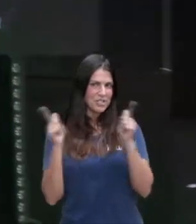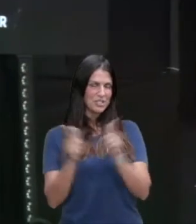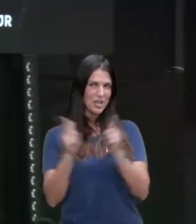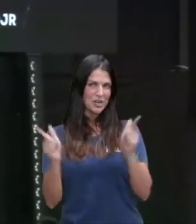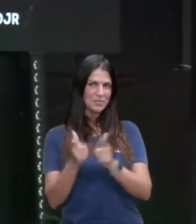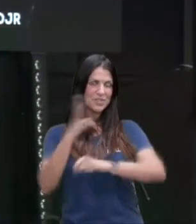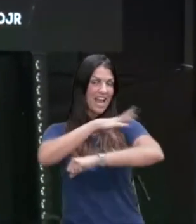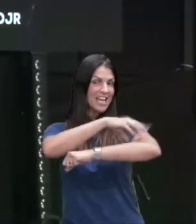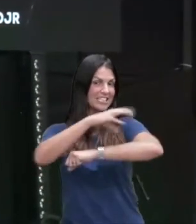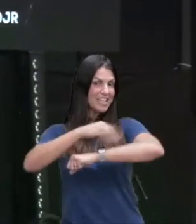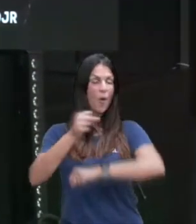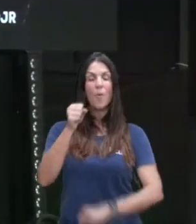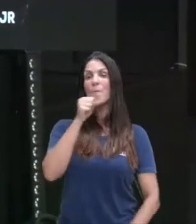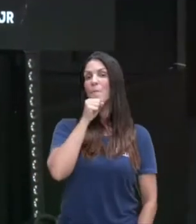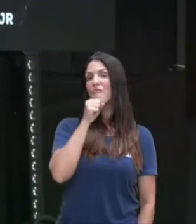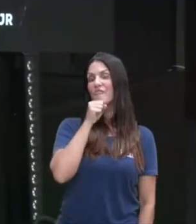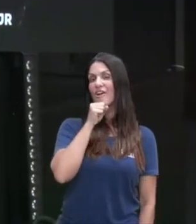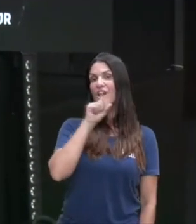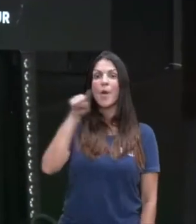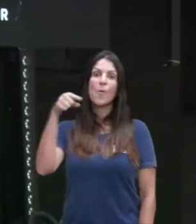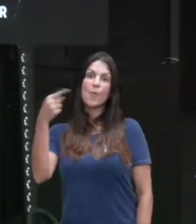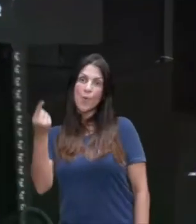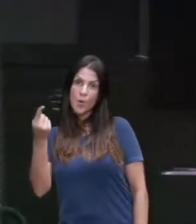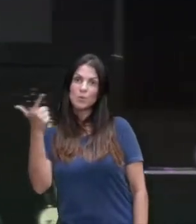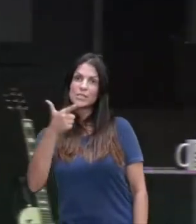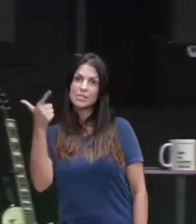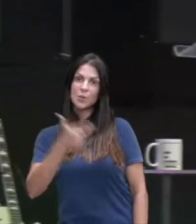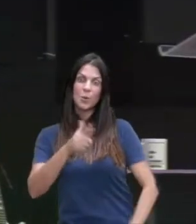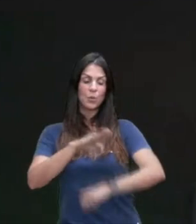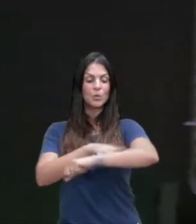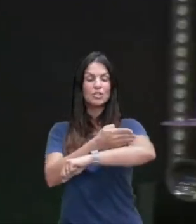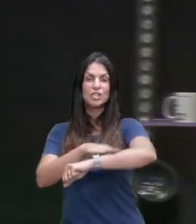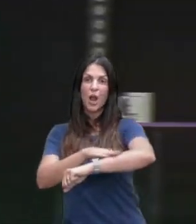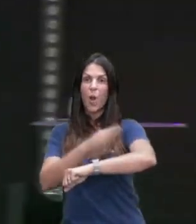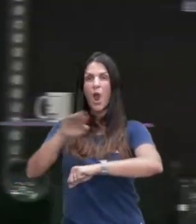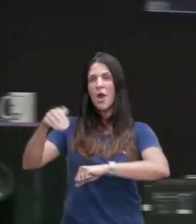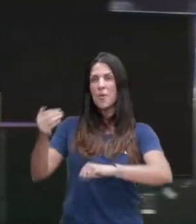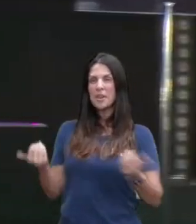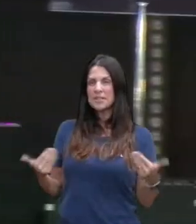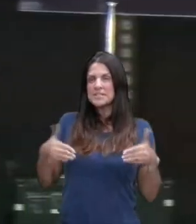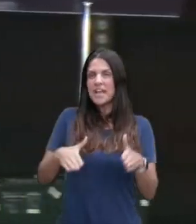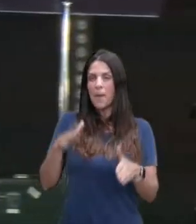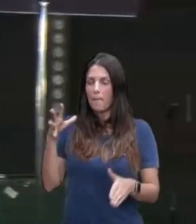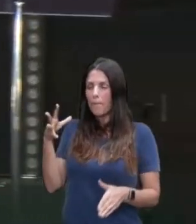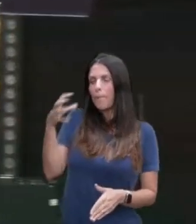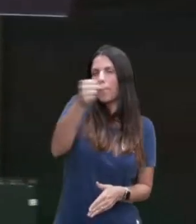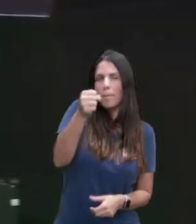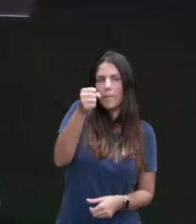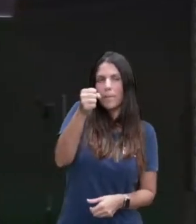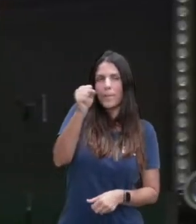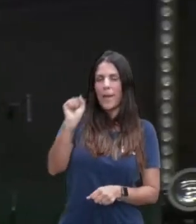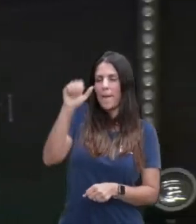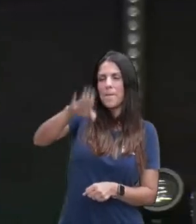velho foi o primeiro a sair do ventre de sua mãe o outro Jacó quando saiu saiu agarrado no calcanhar de